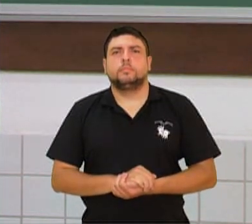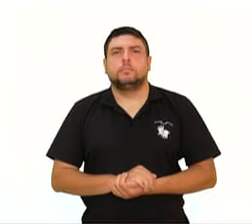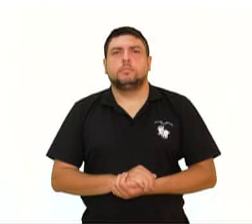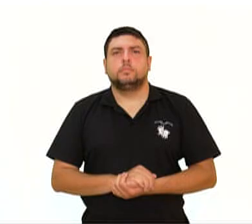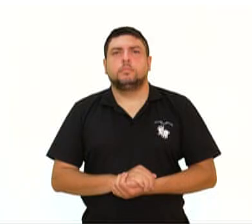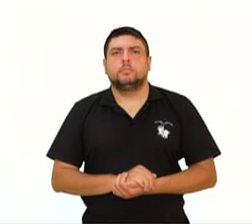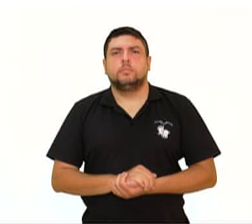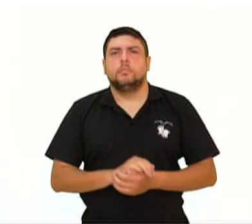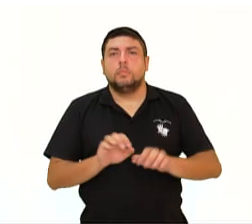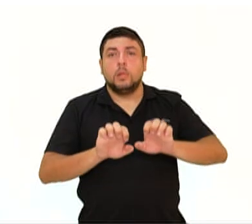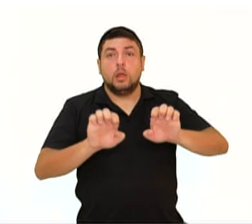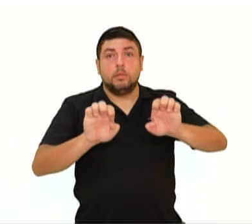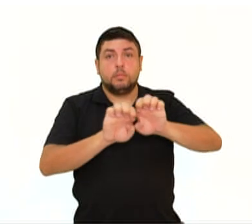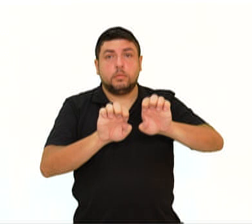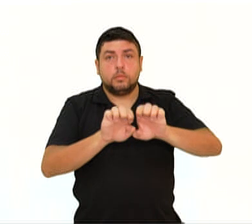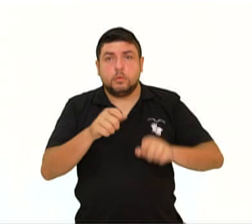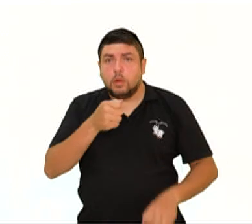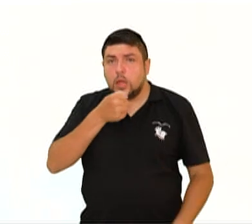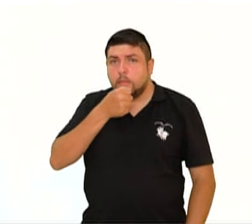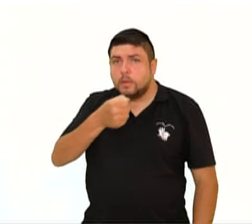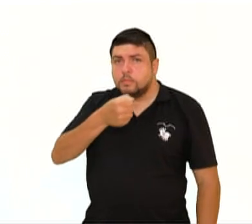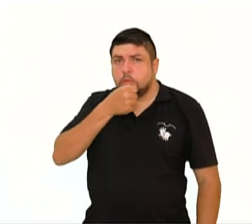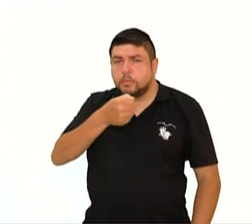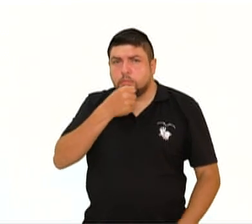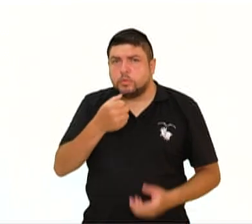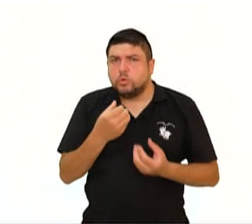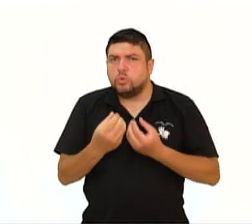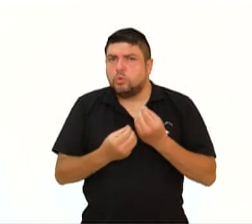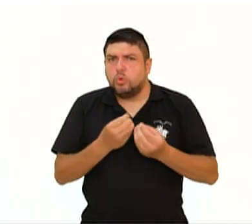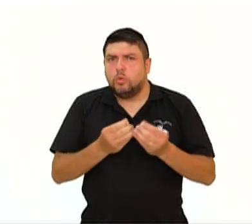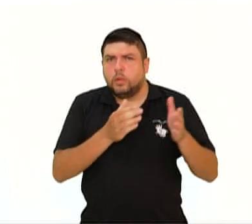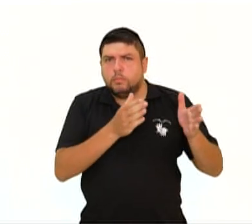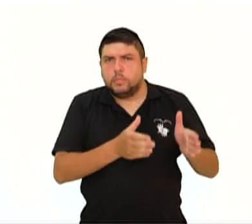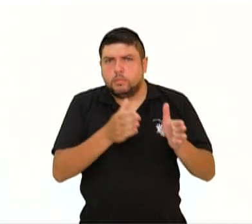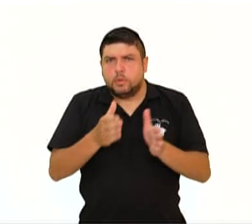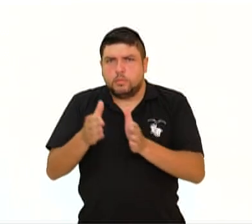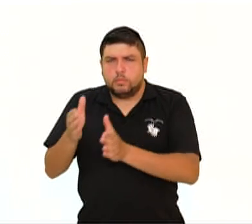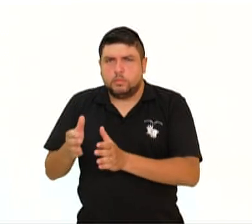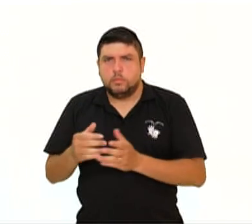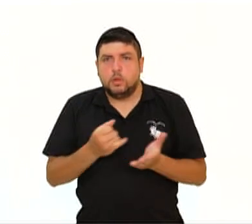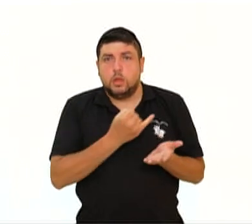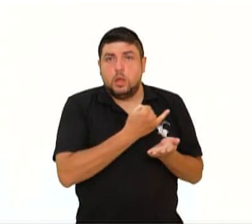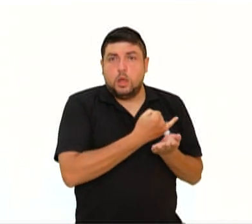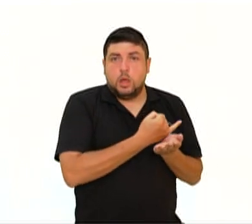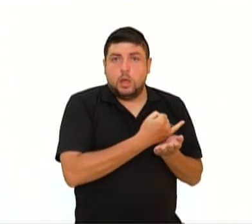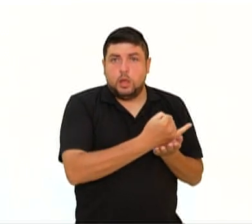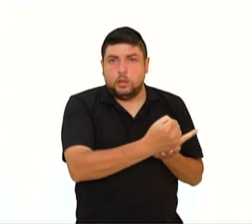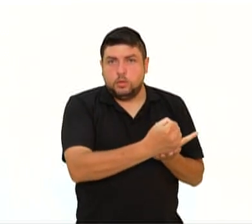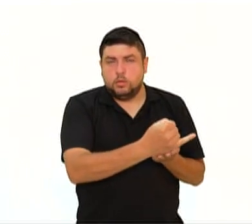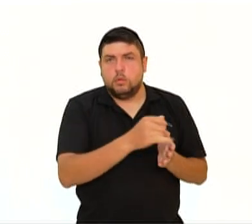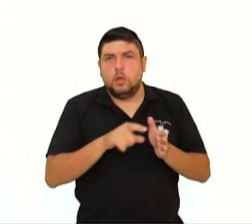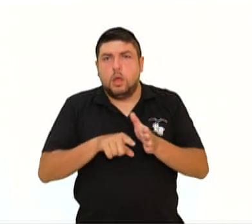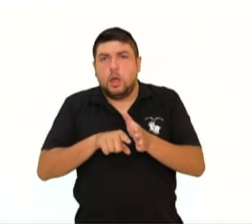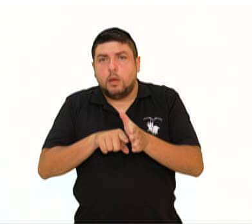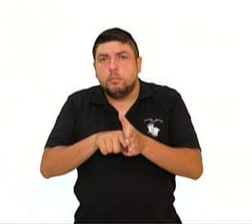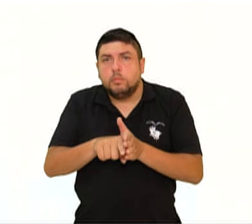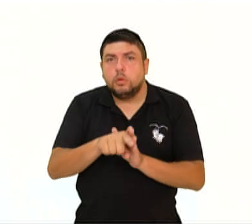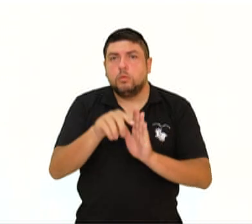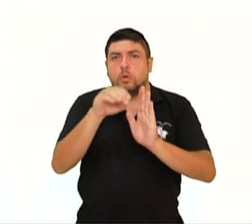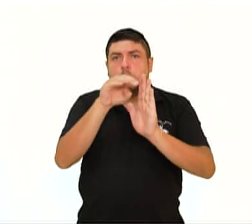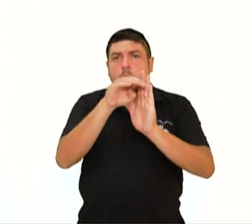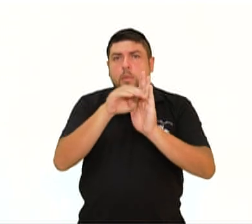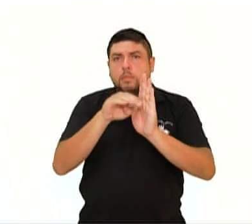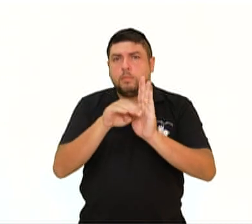A estrutura da entrevista é composta por etapas: a introdução, as perguntas do entrevistador